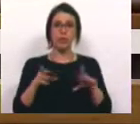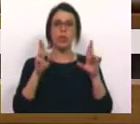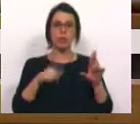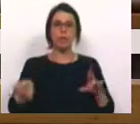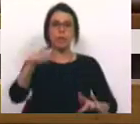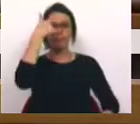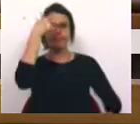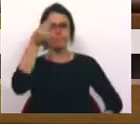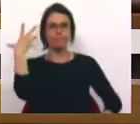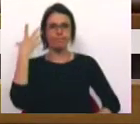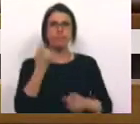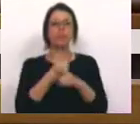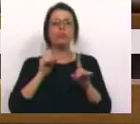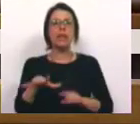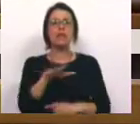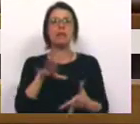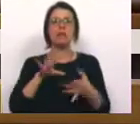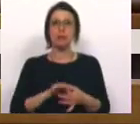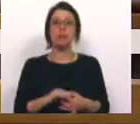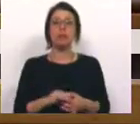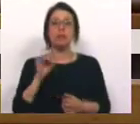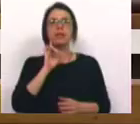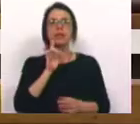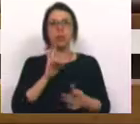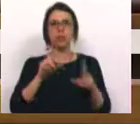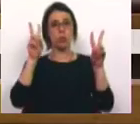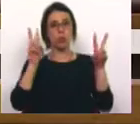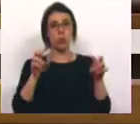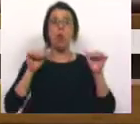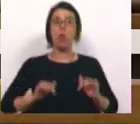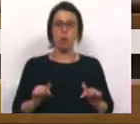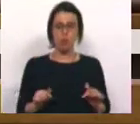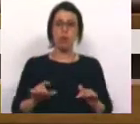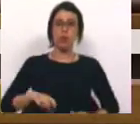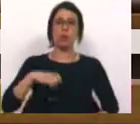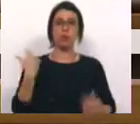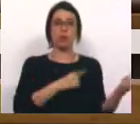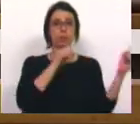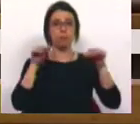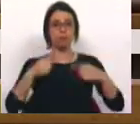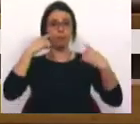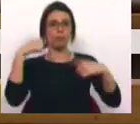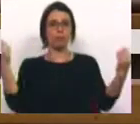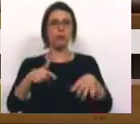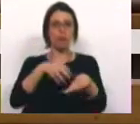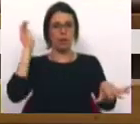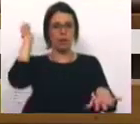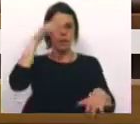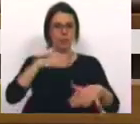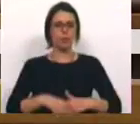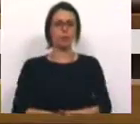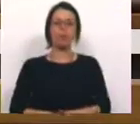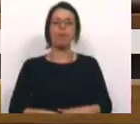que compreendam a dimensão e a importância do assunto que hoje os Verdes trazem à Assembleia da